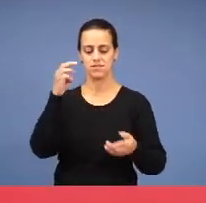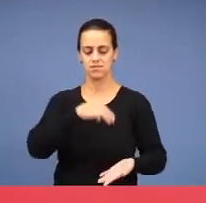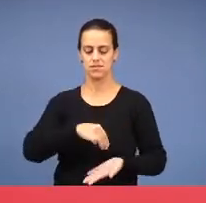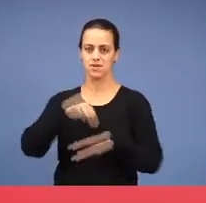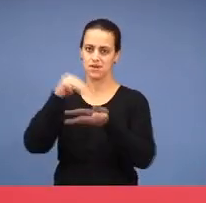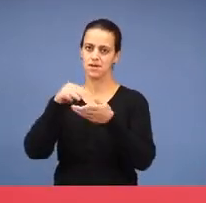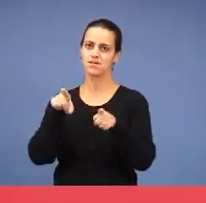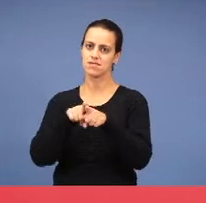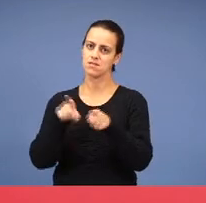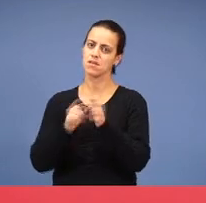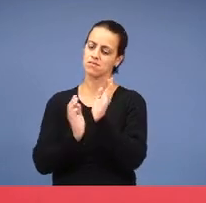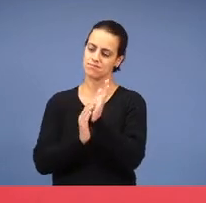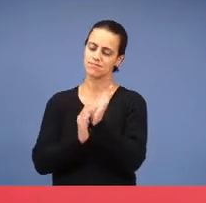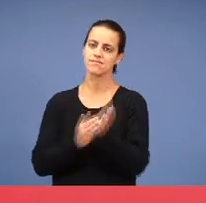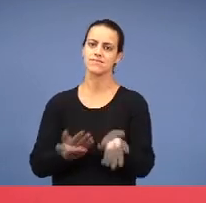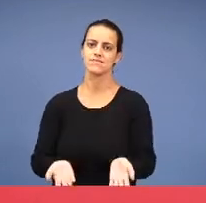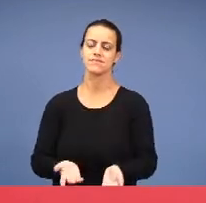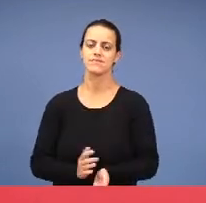também com um seminário,